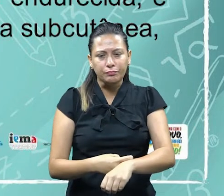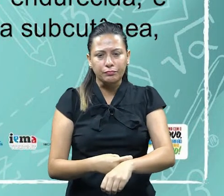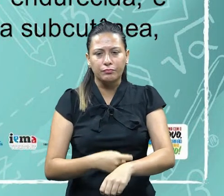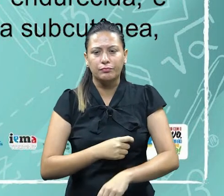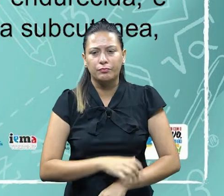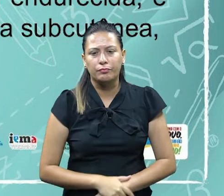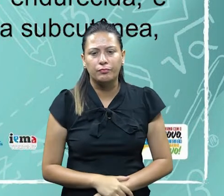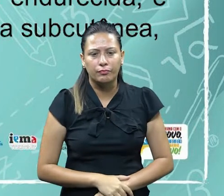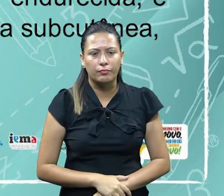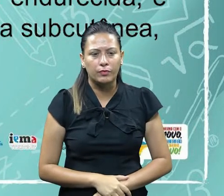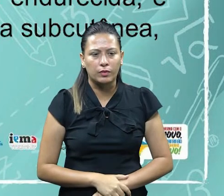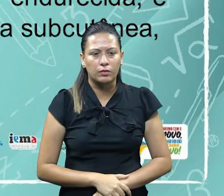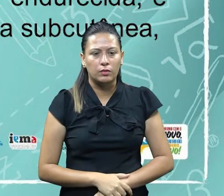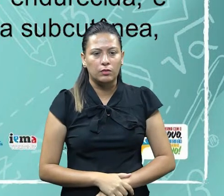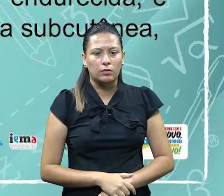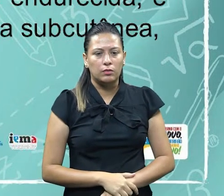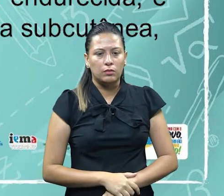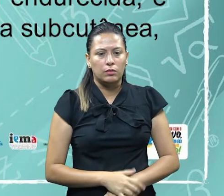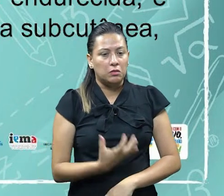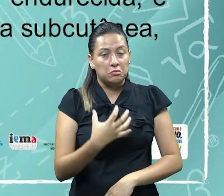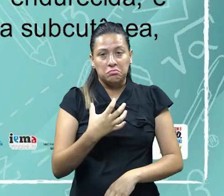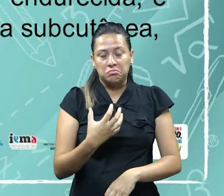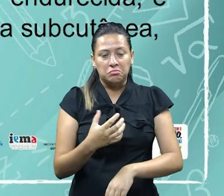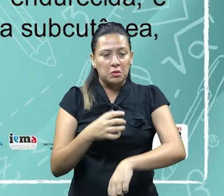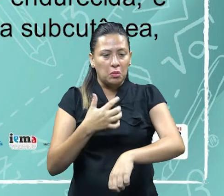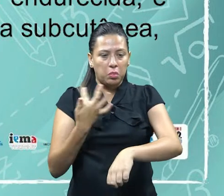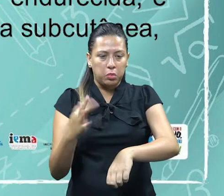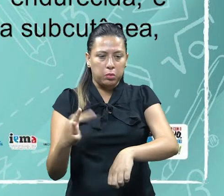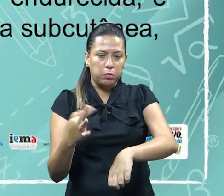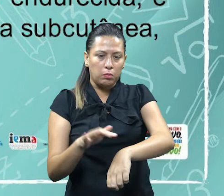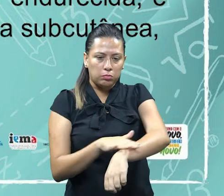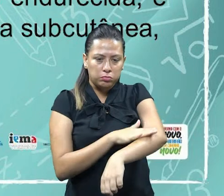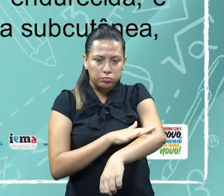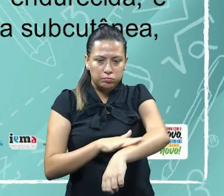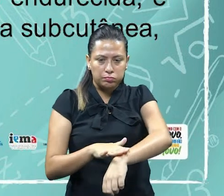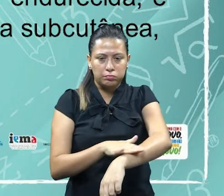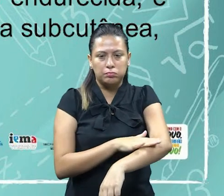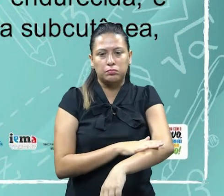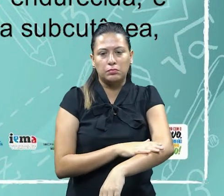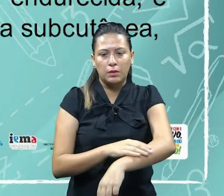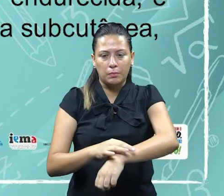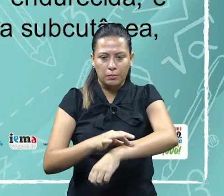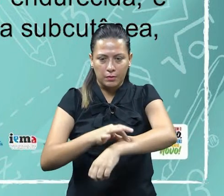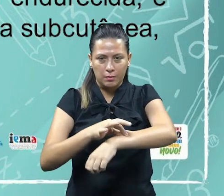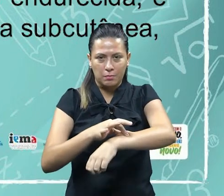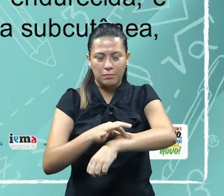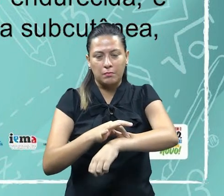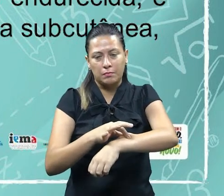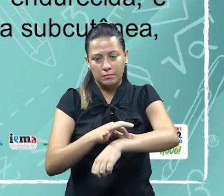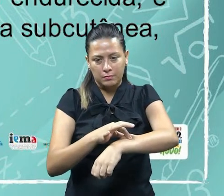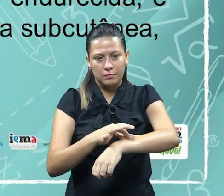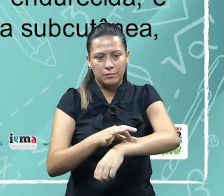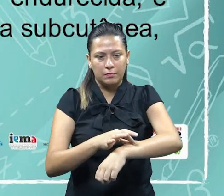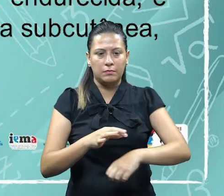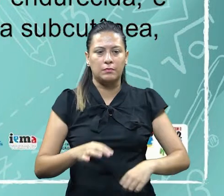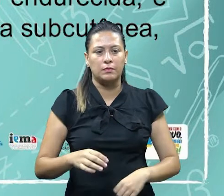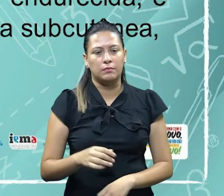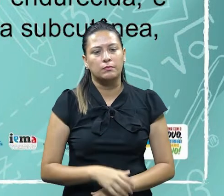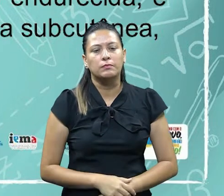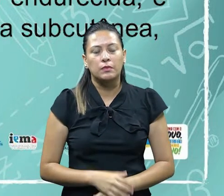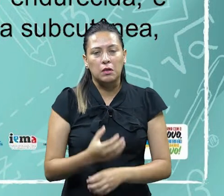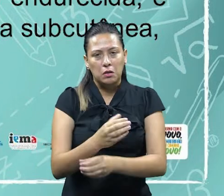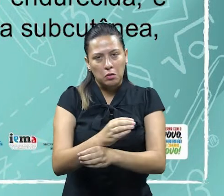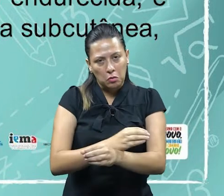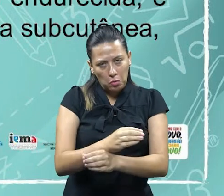camadas da pele, gorduras subcutâneas, músculos e ossos. Aqui na imagem você está vendo o que é cada uma dessas